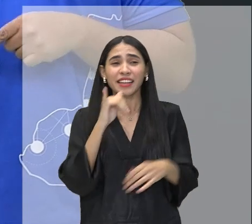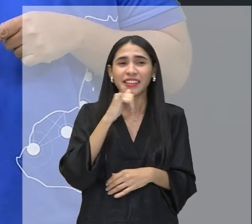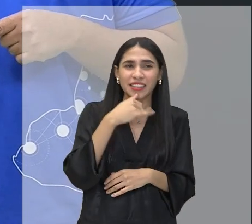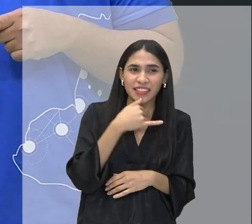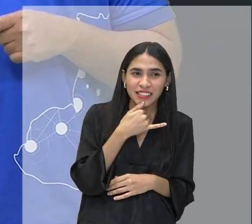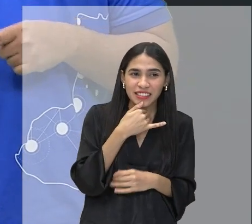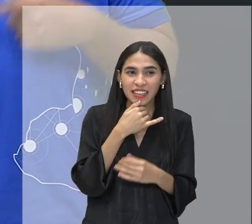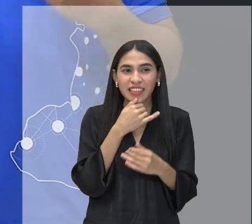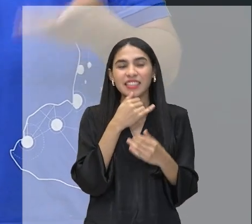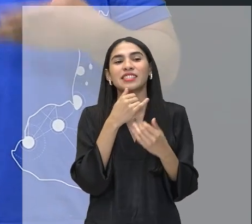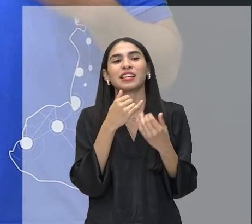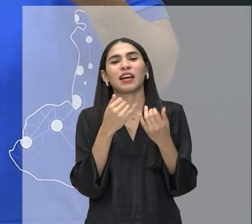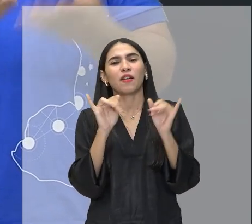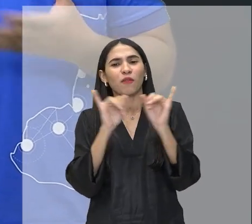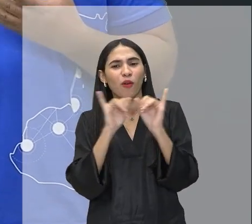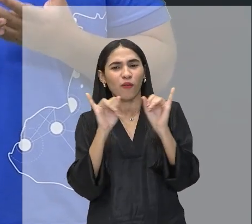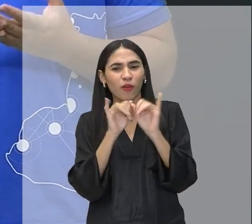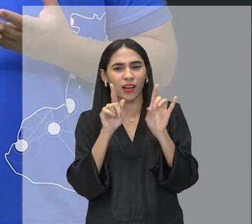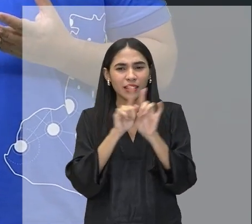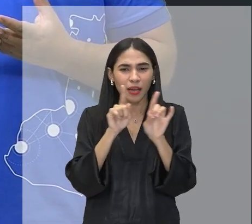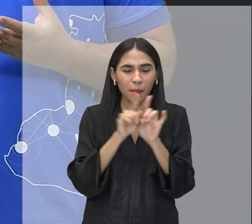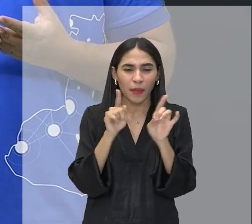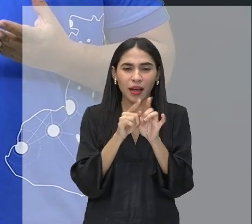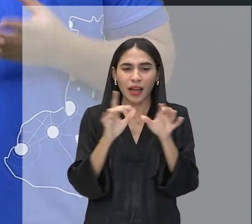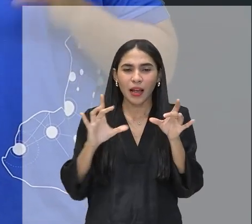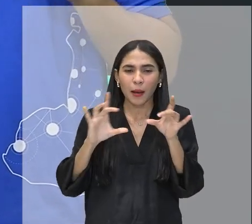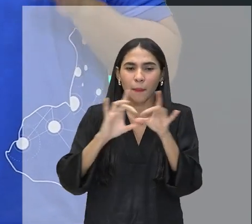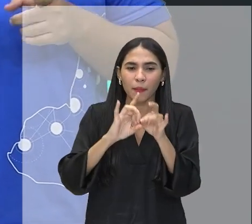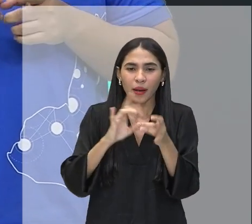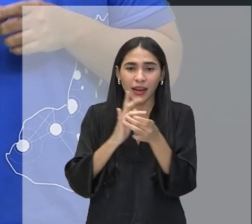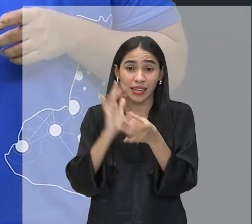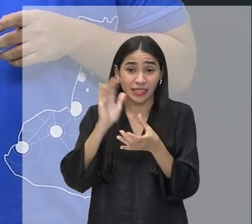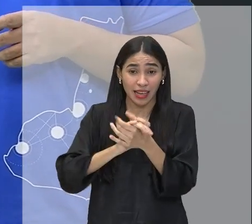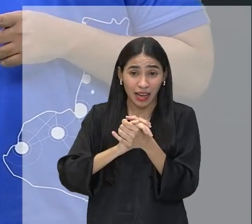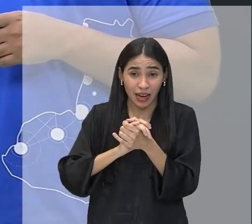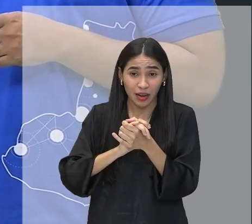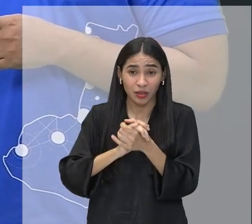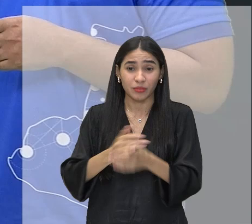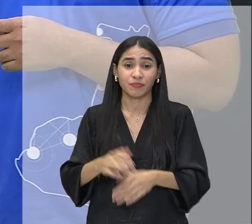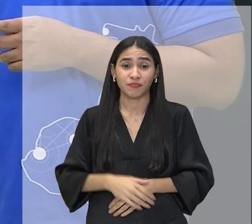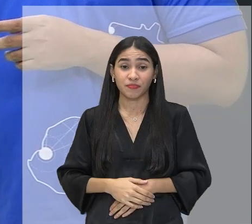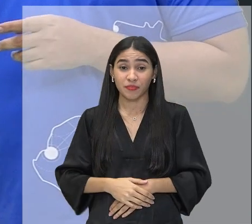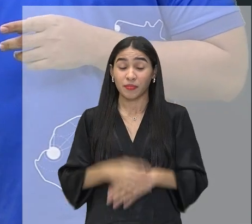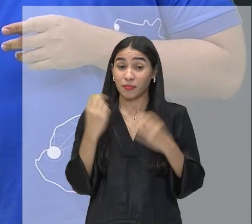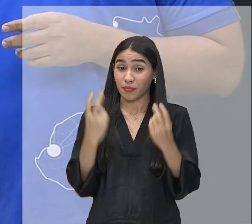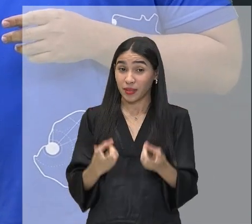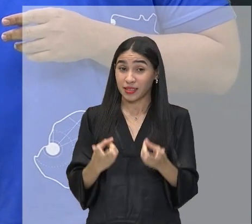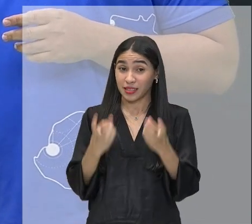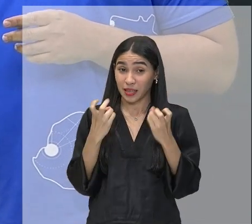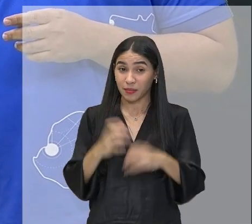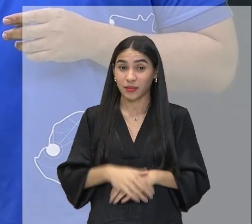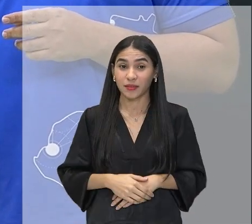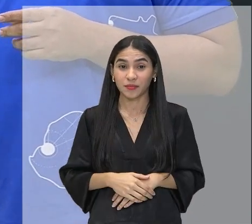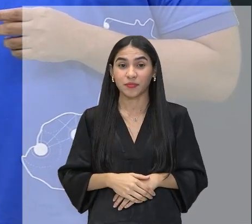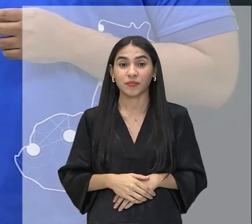e na fofoca também que eles foram unidos ali em matrimônio. E observem que ele diz: olha só,